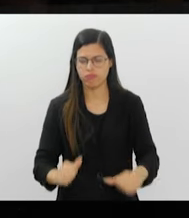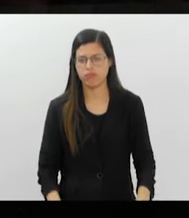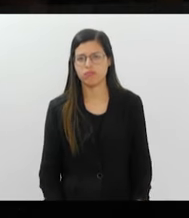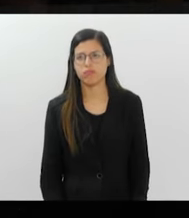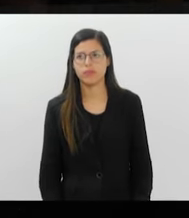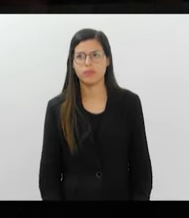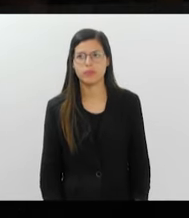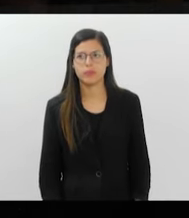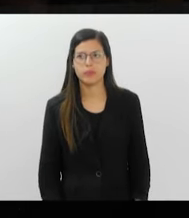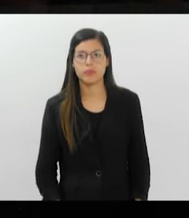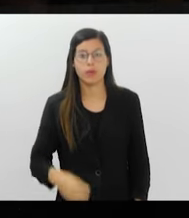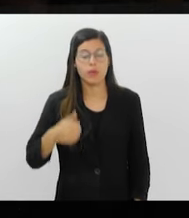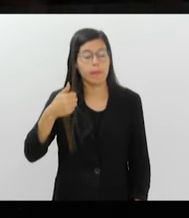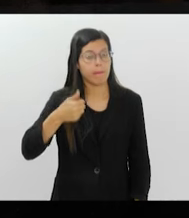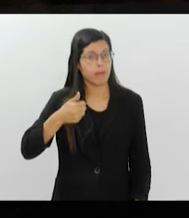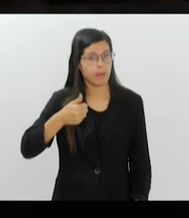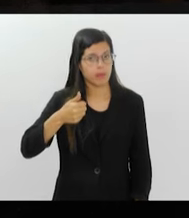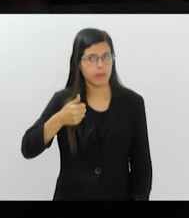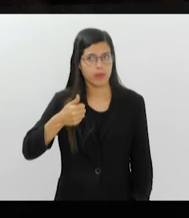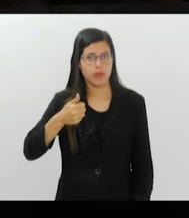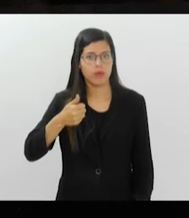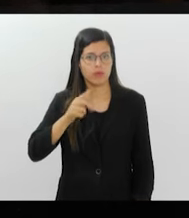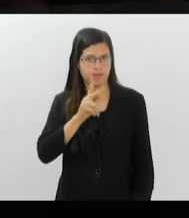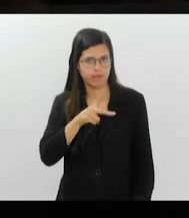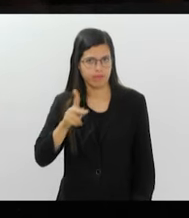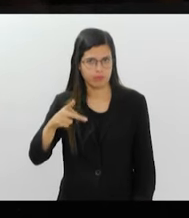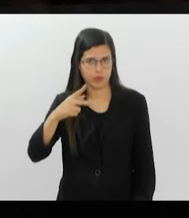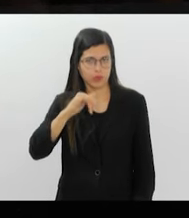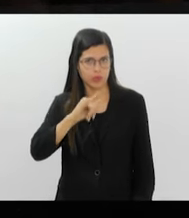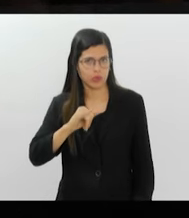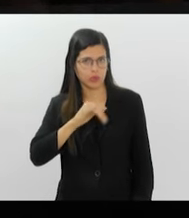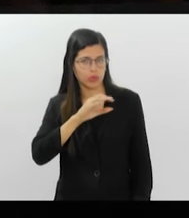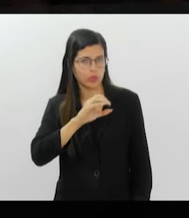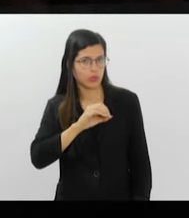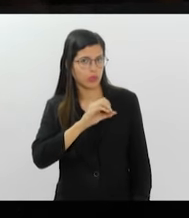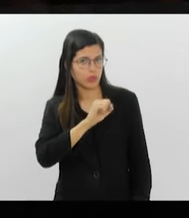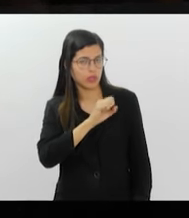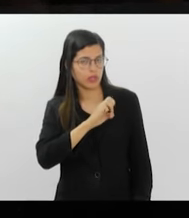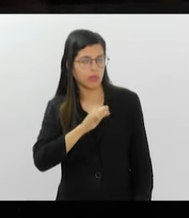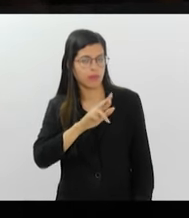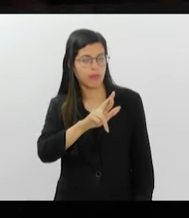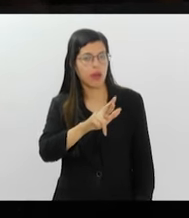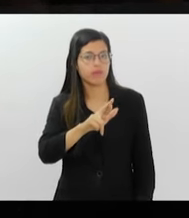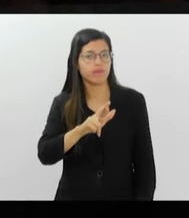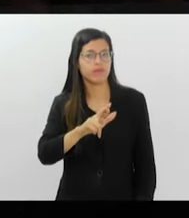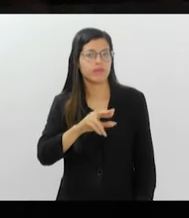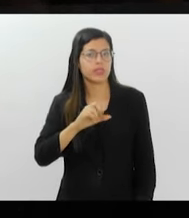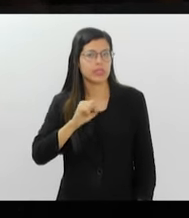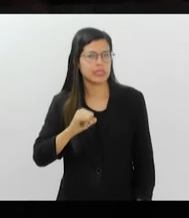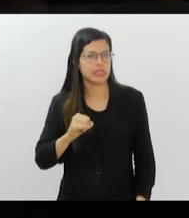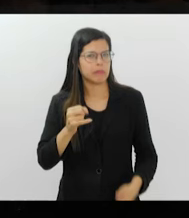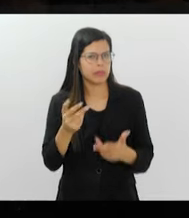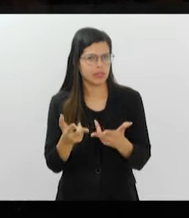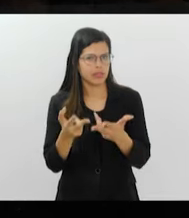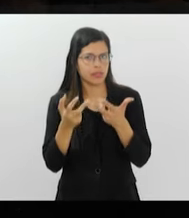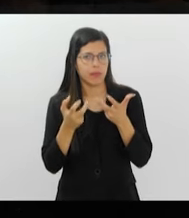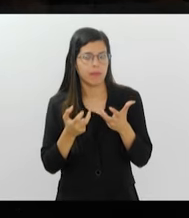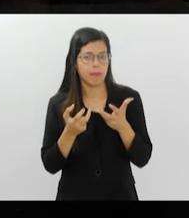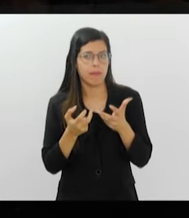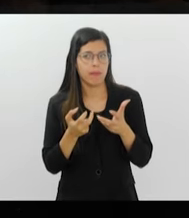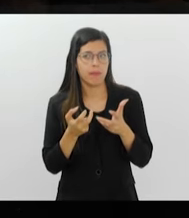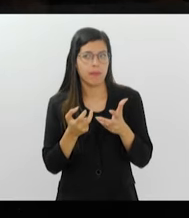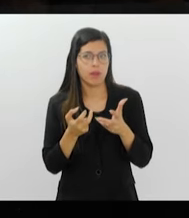Primeiro, professor Josemar, se o senhor observar, surgiu uma